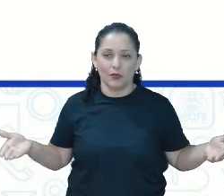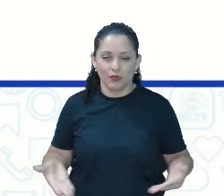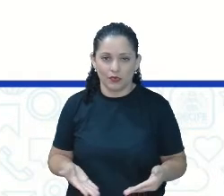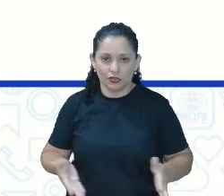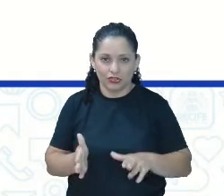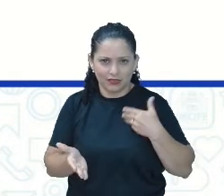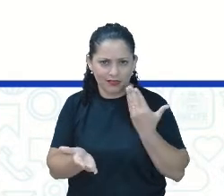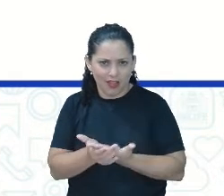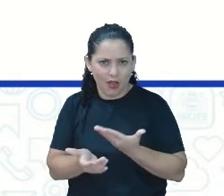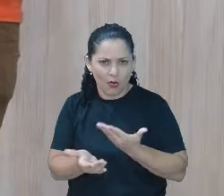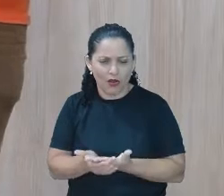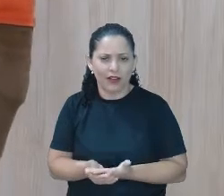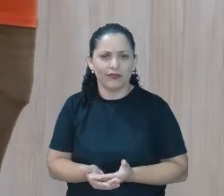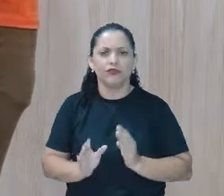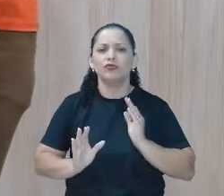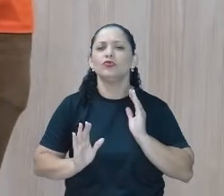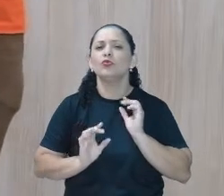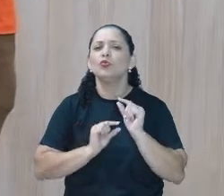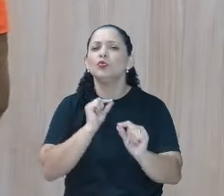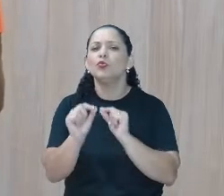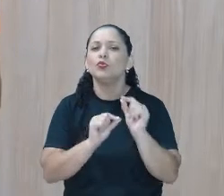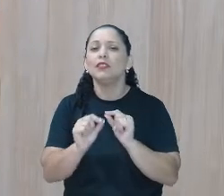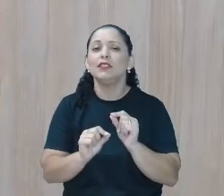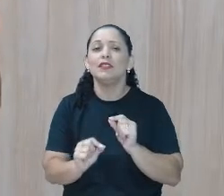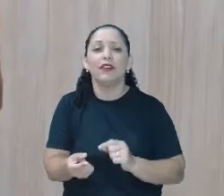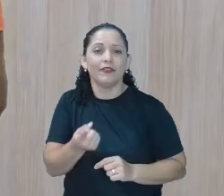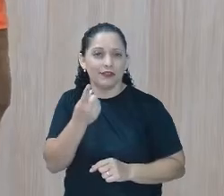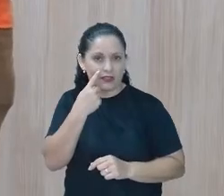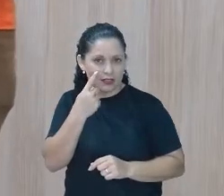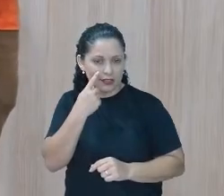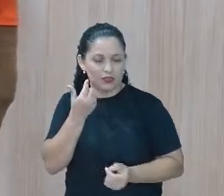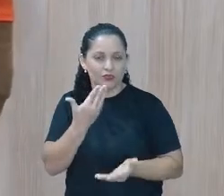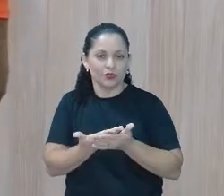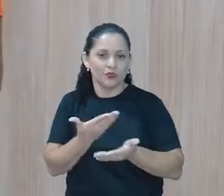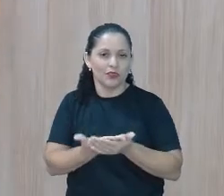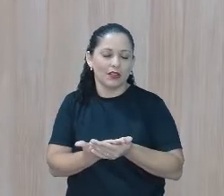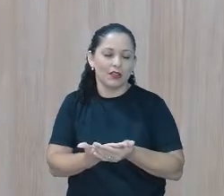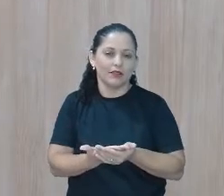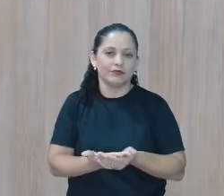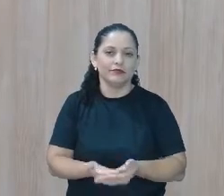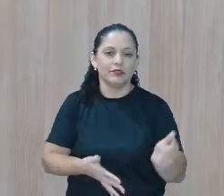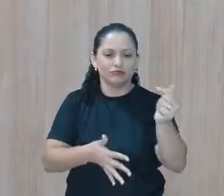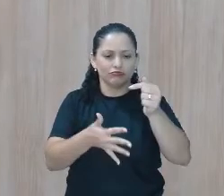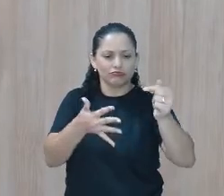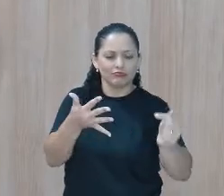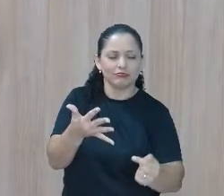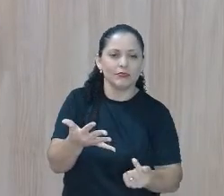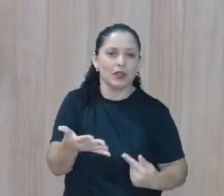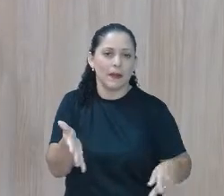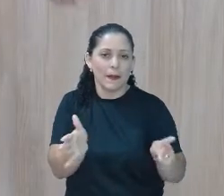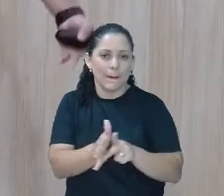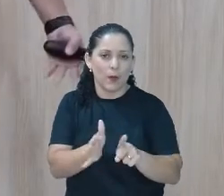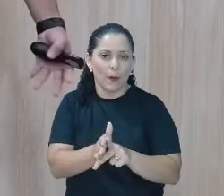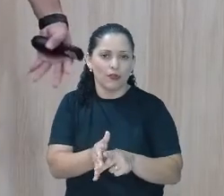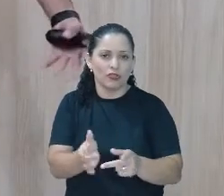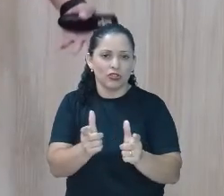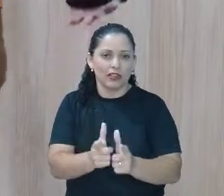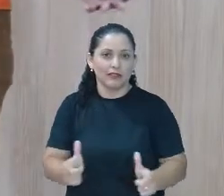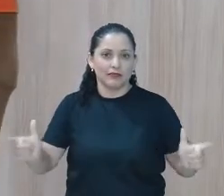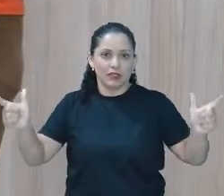Então, na aula de hoje, a gente vai ver como é que a gente lidar com essas questões aí de grandezas